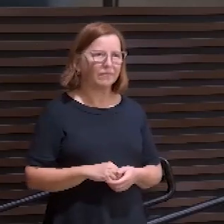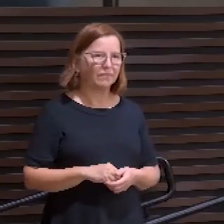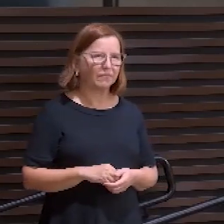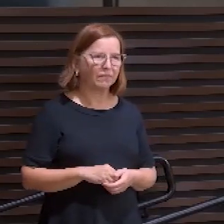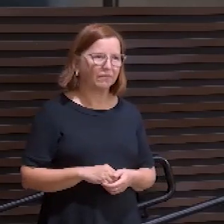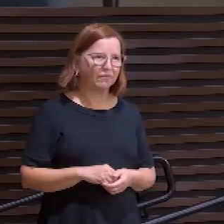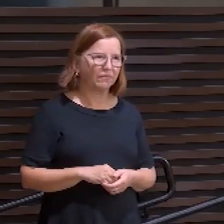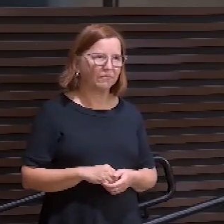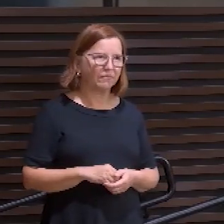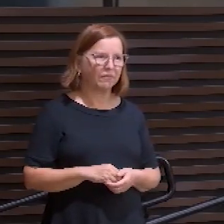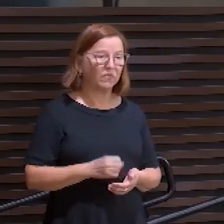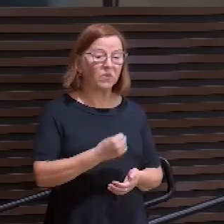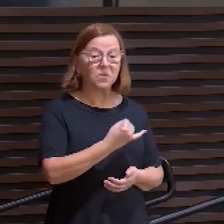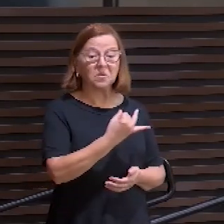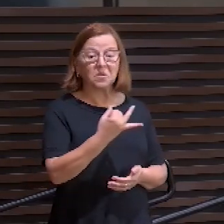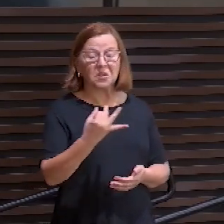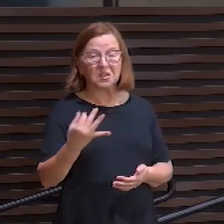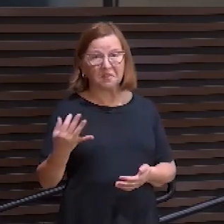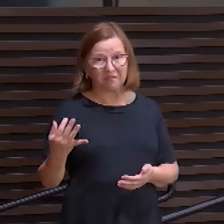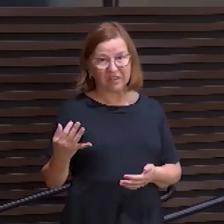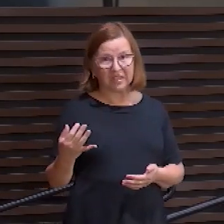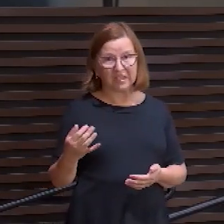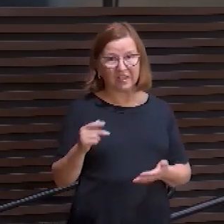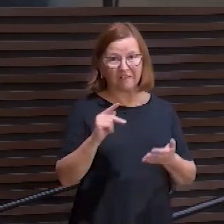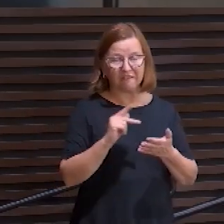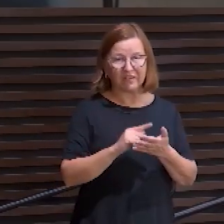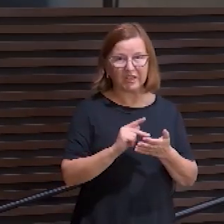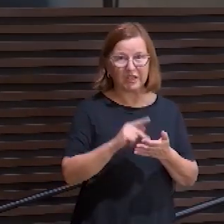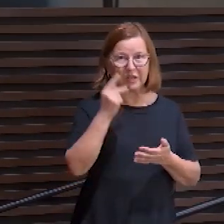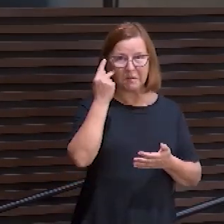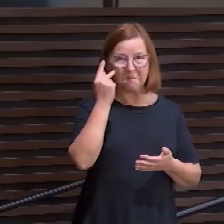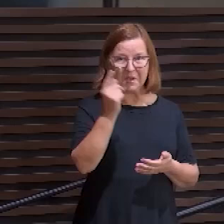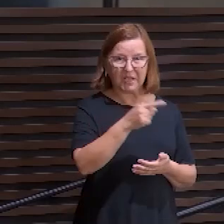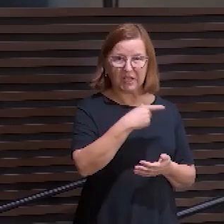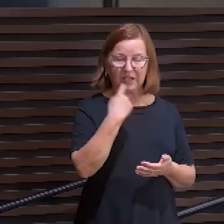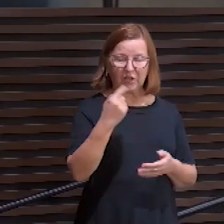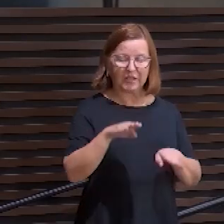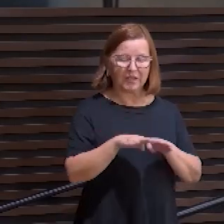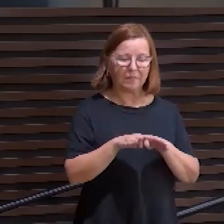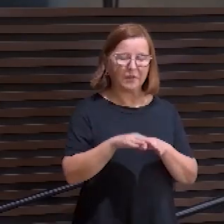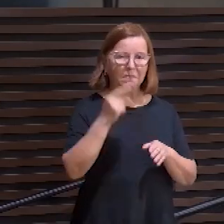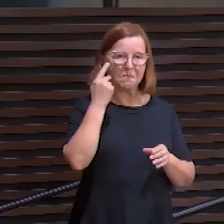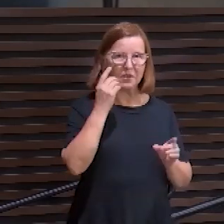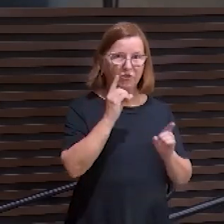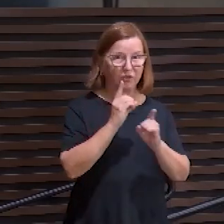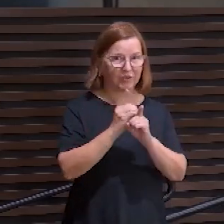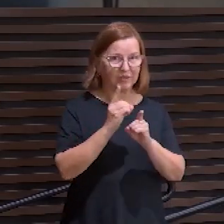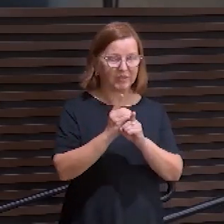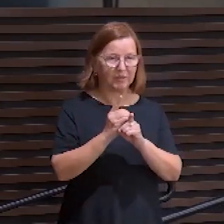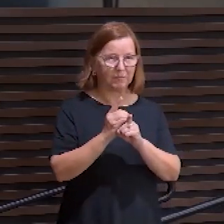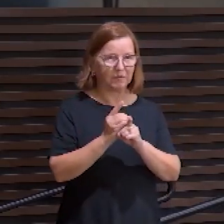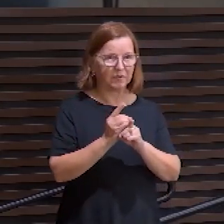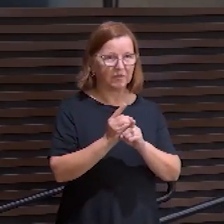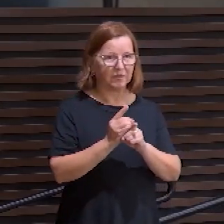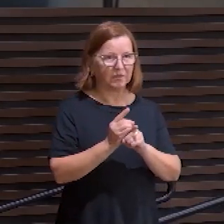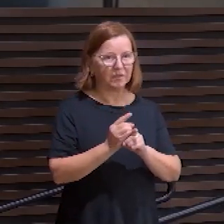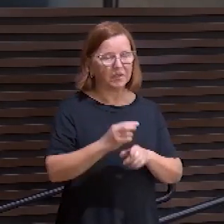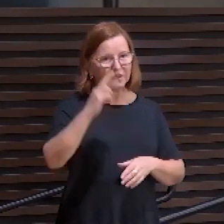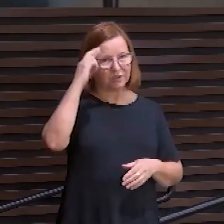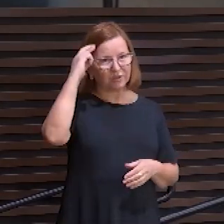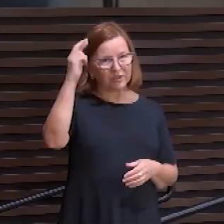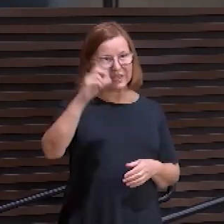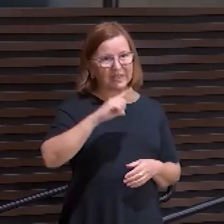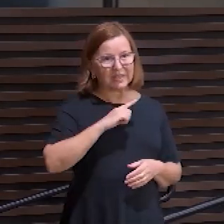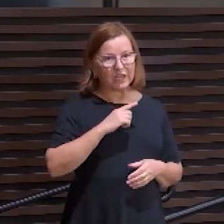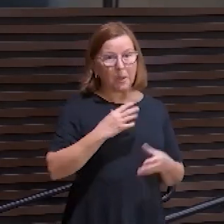Quantas vezes é verdade para nós, como para os discípulos, que o Senhor tem muitas coisas para